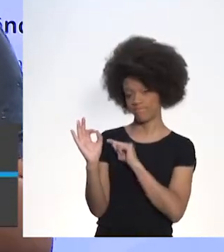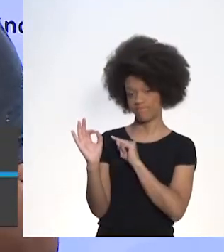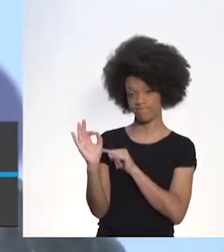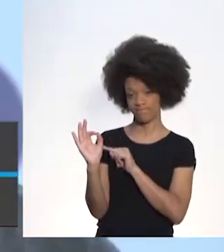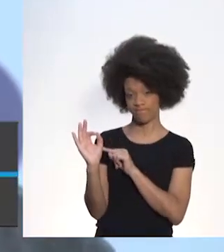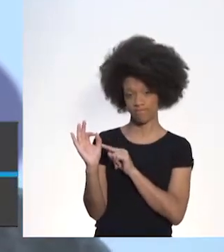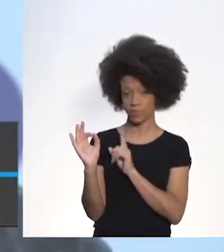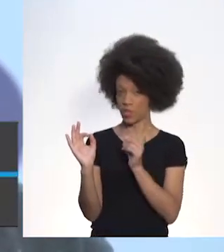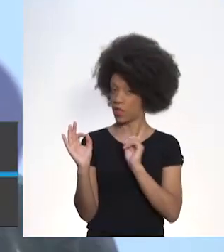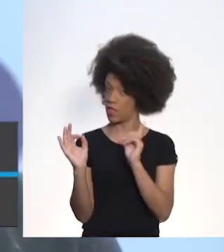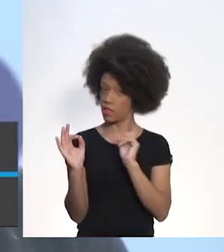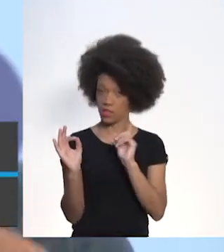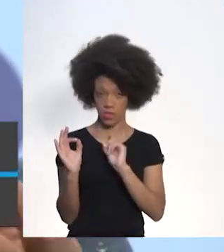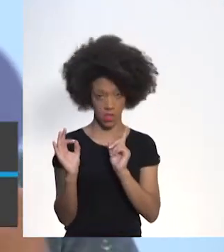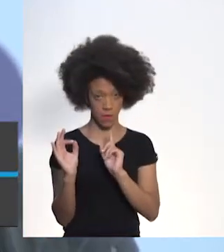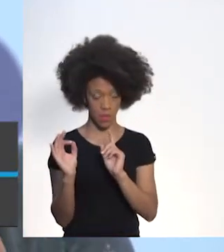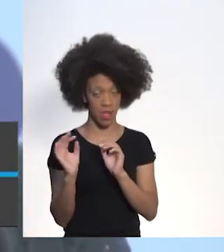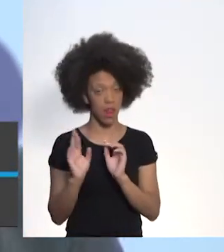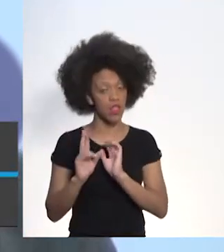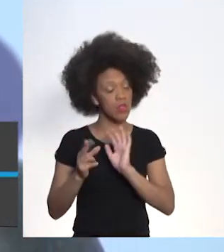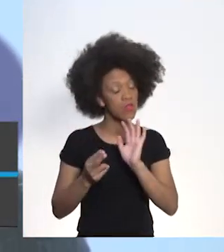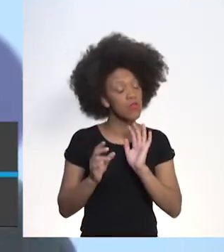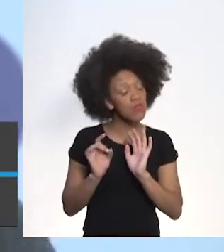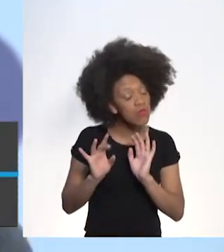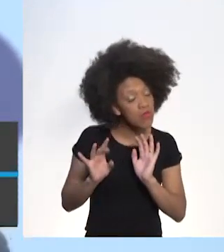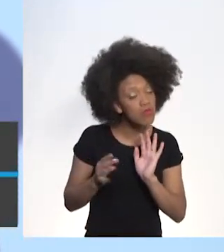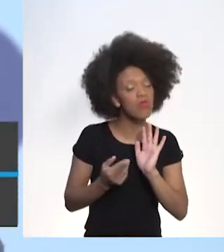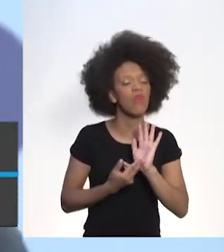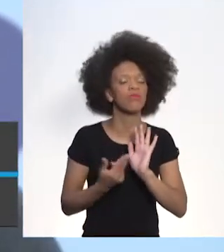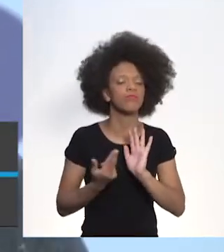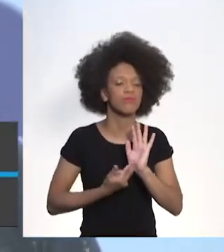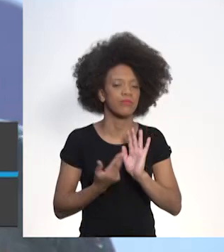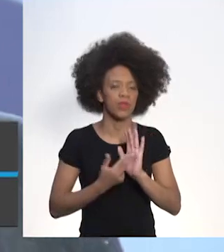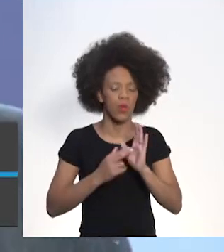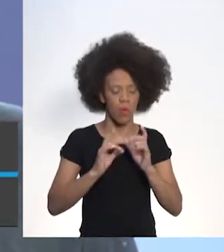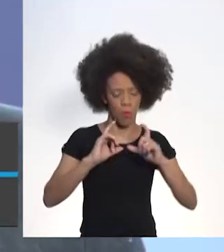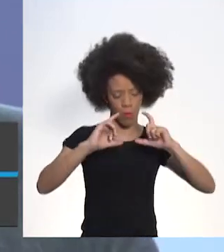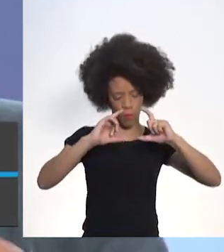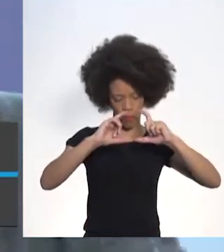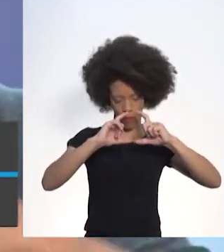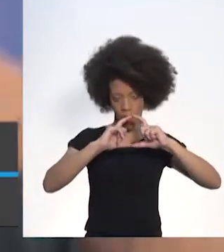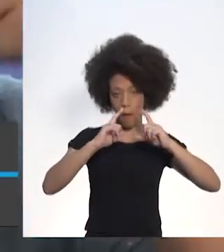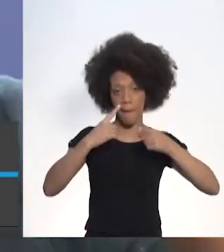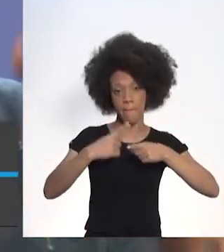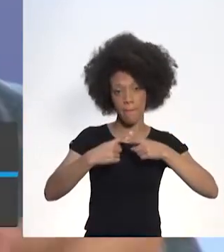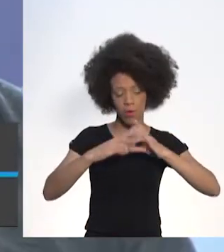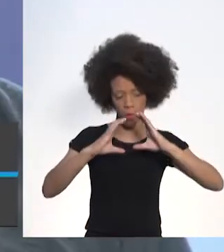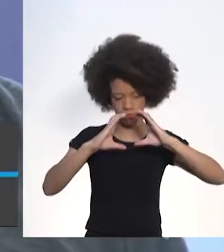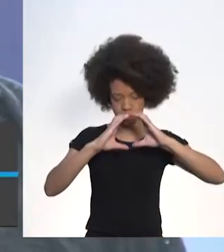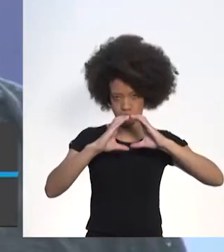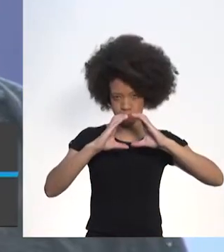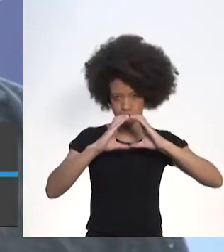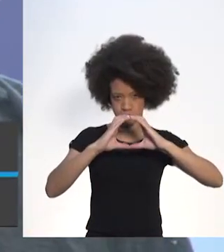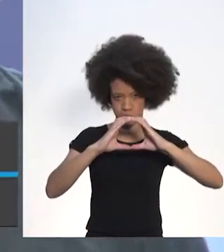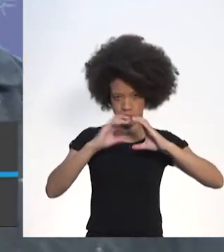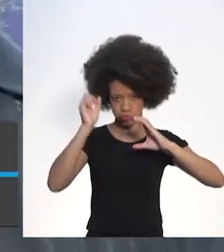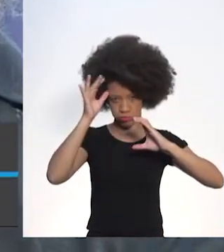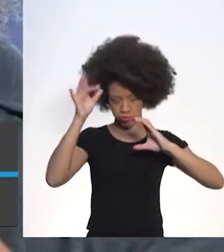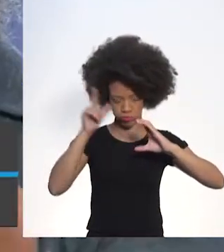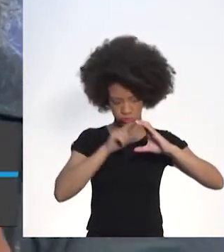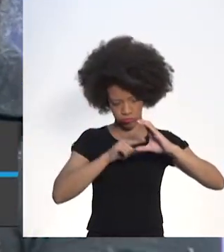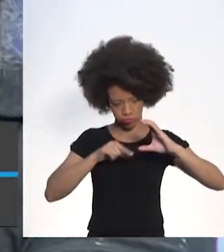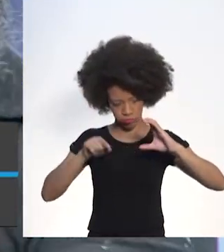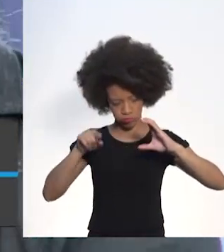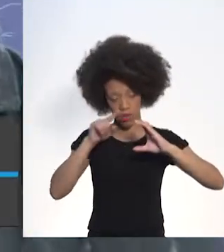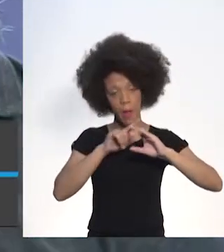um círculo, não, tá? Ela está representando para nós um círculo, tá? Porque o círculo é um conjunto de pontos imaginários, né? Mas